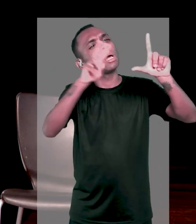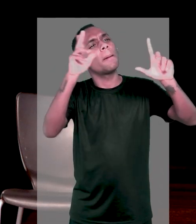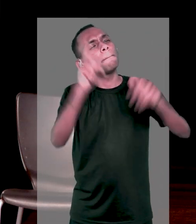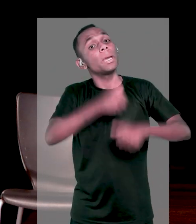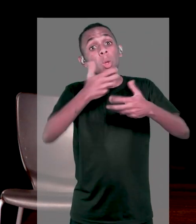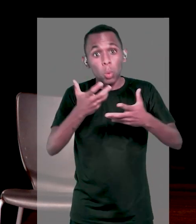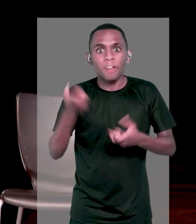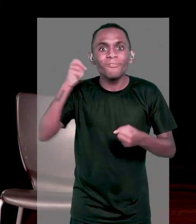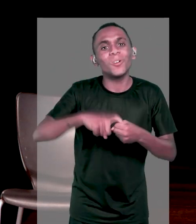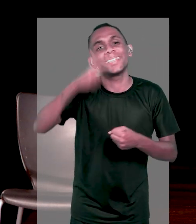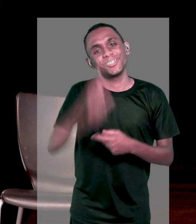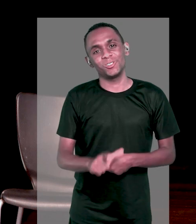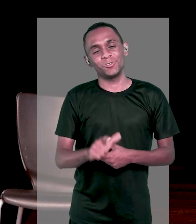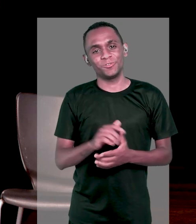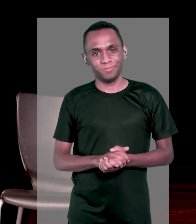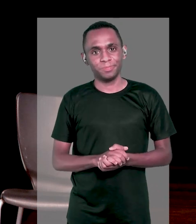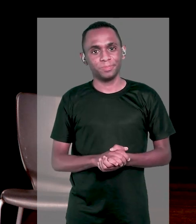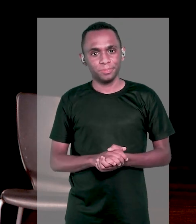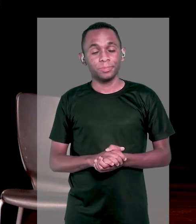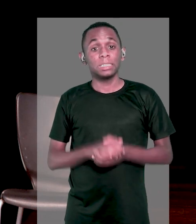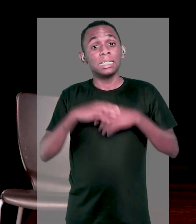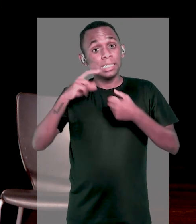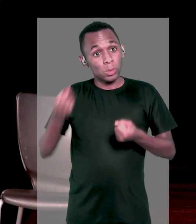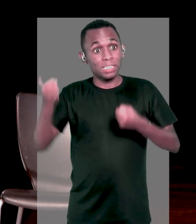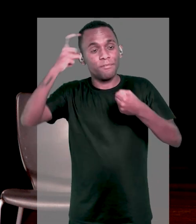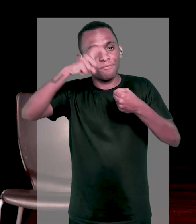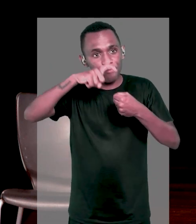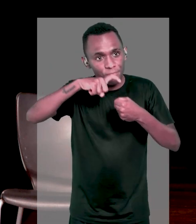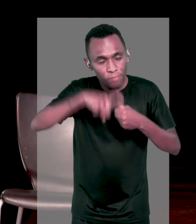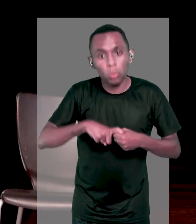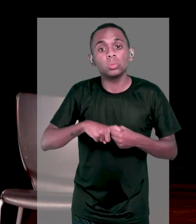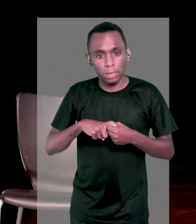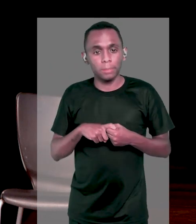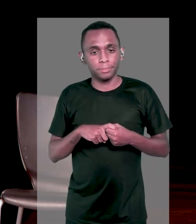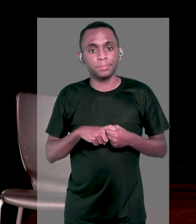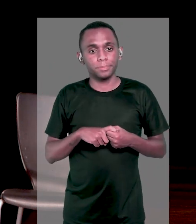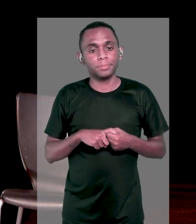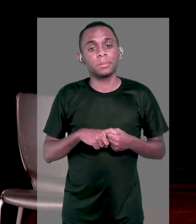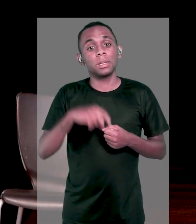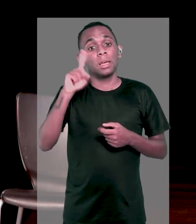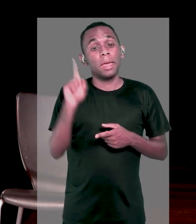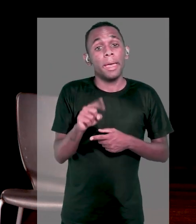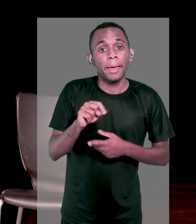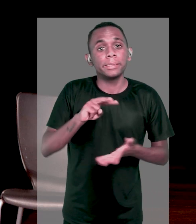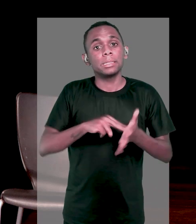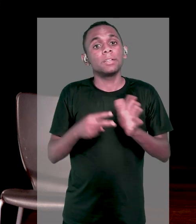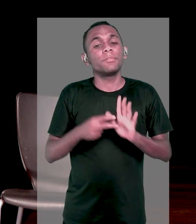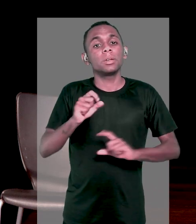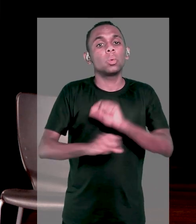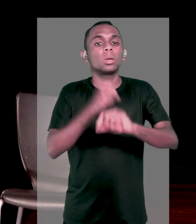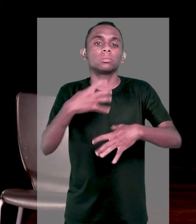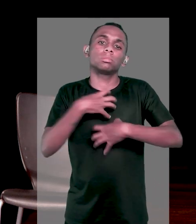infinitamente se eu estou com sede e bebo água terminou mas se eu